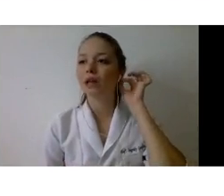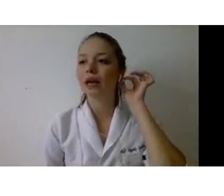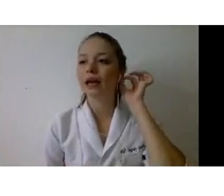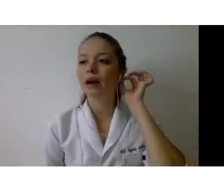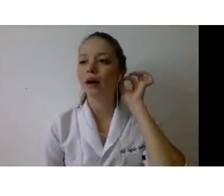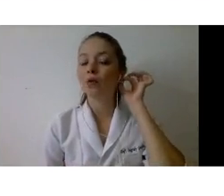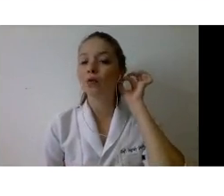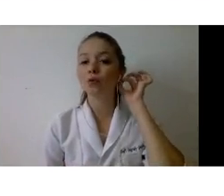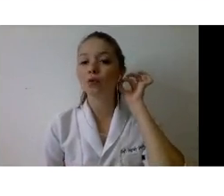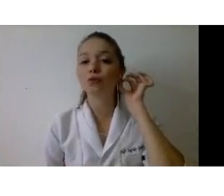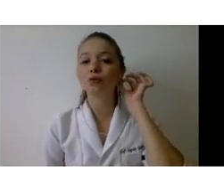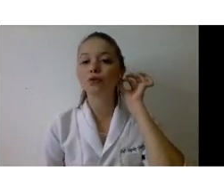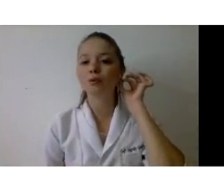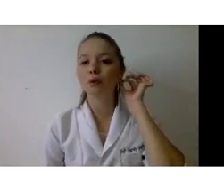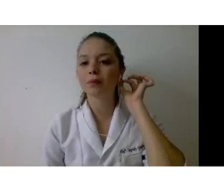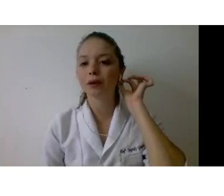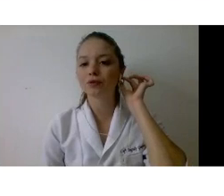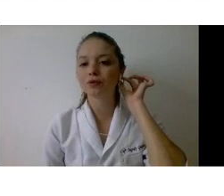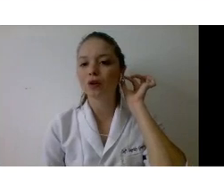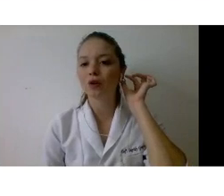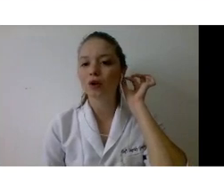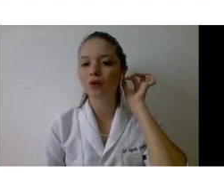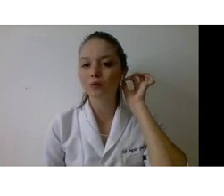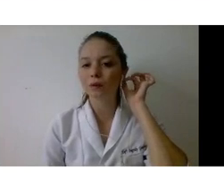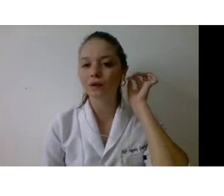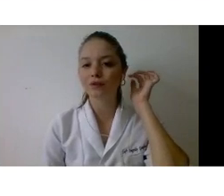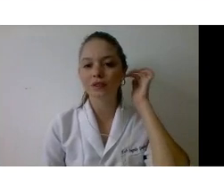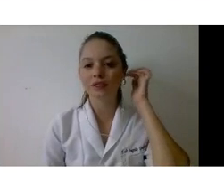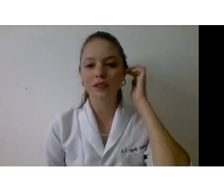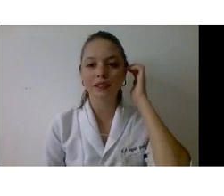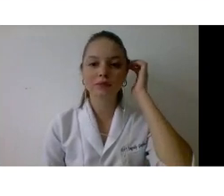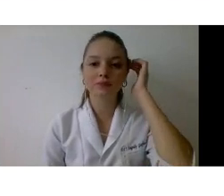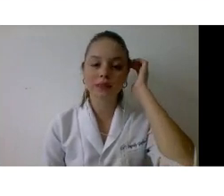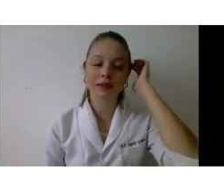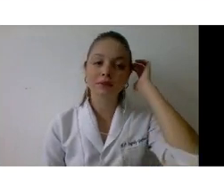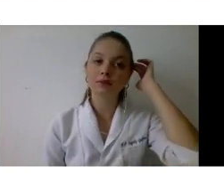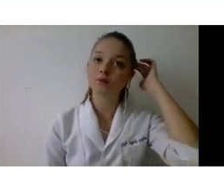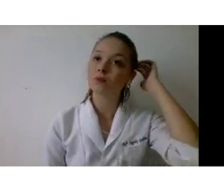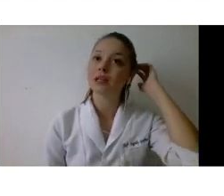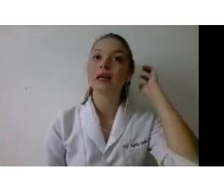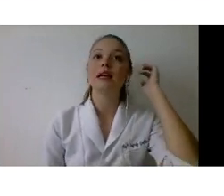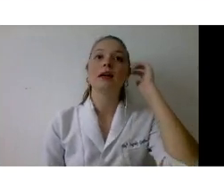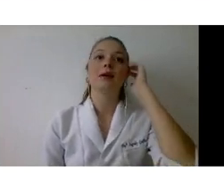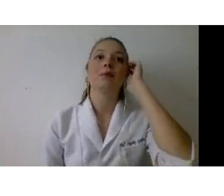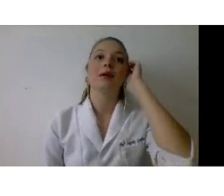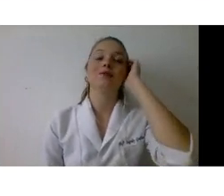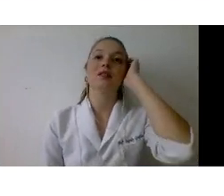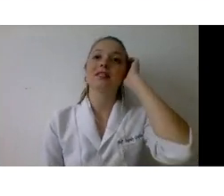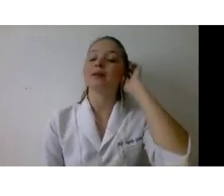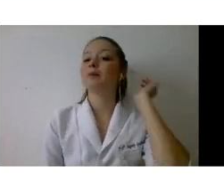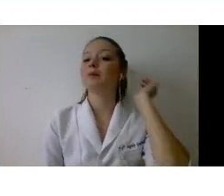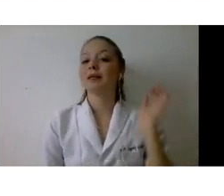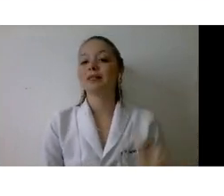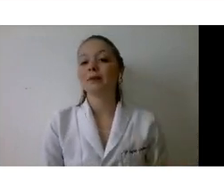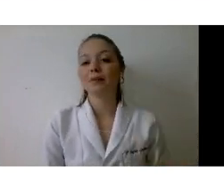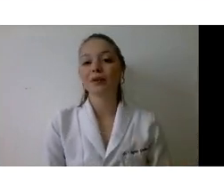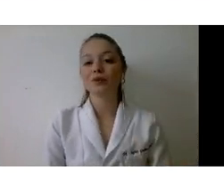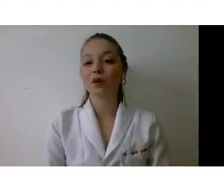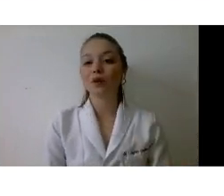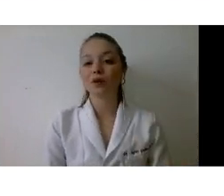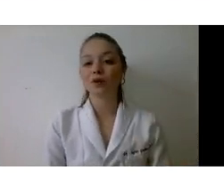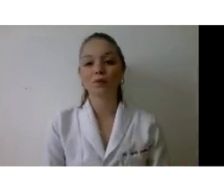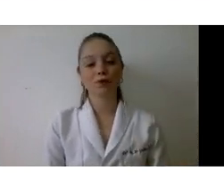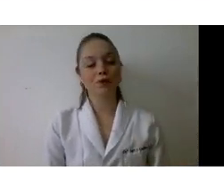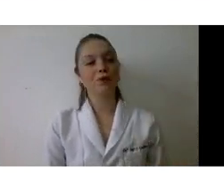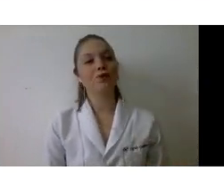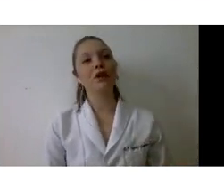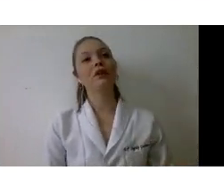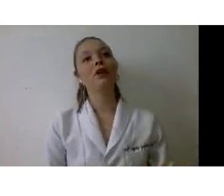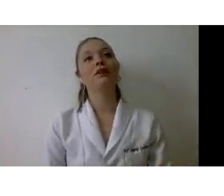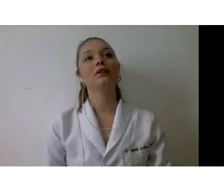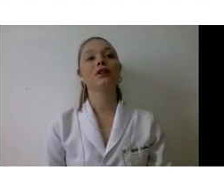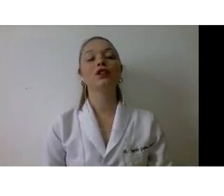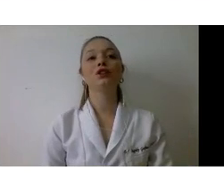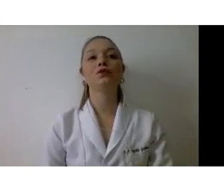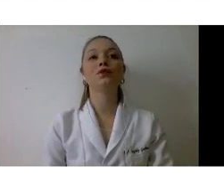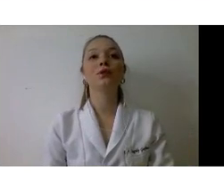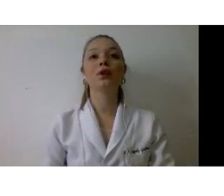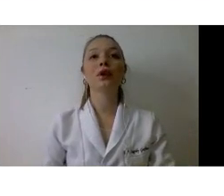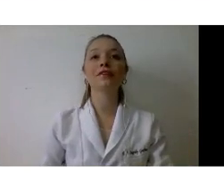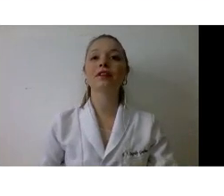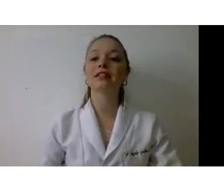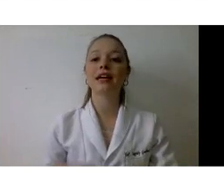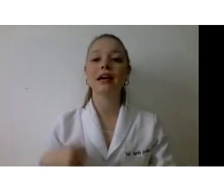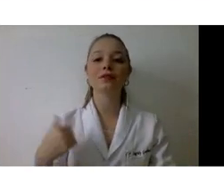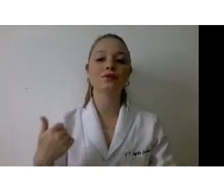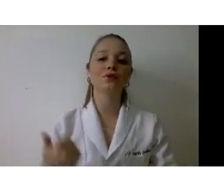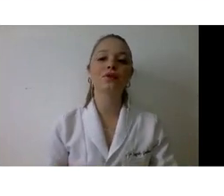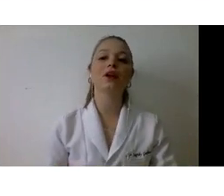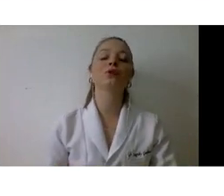ou algum curso de primeiros socorros para fazer, tá? Para você saber prestar primeiros socorros para o seu filho. Então, a gente